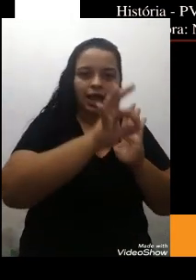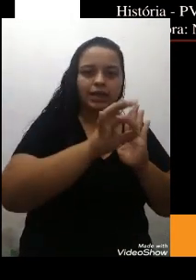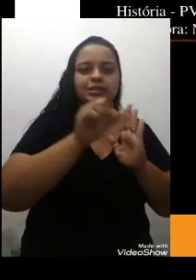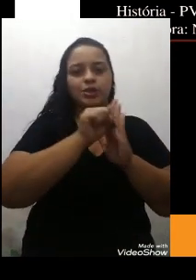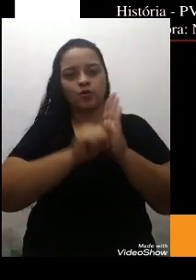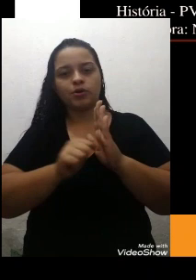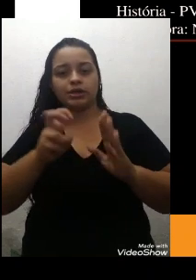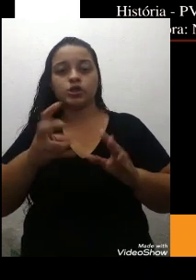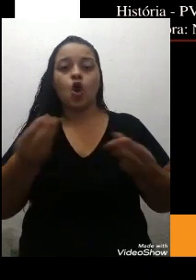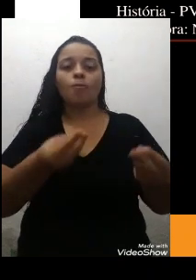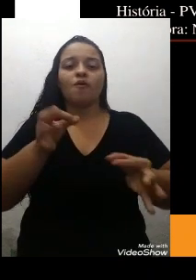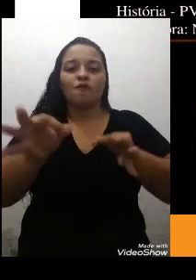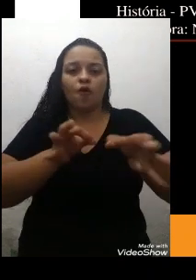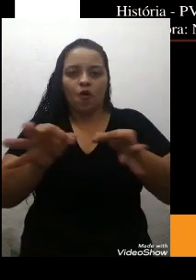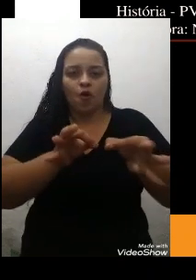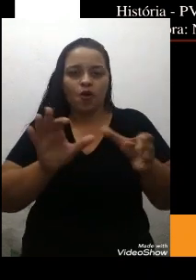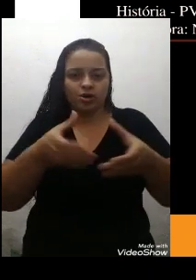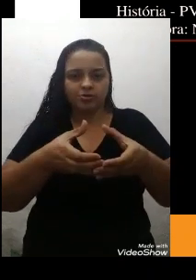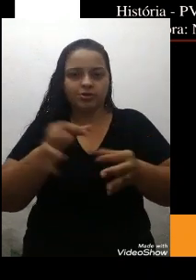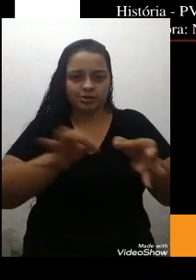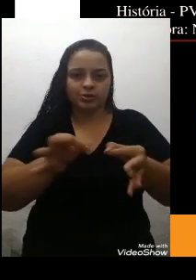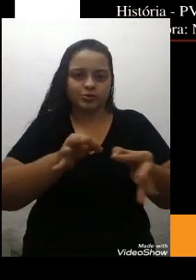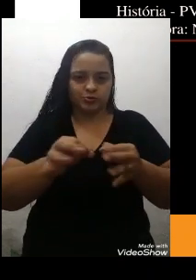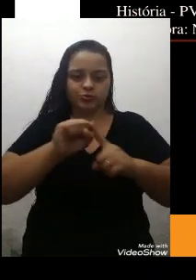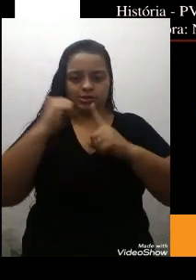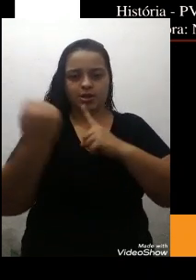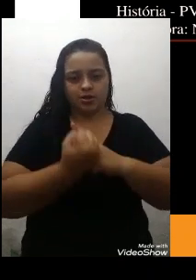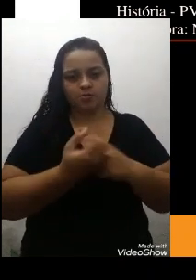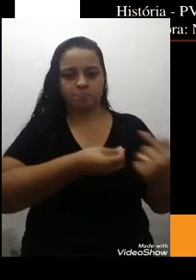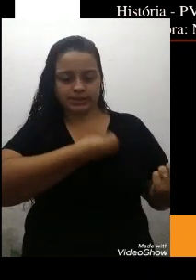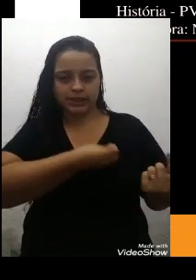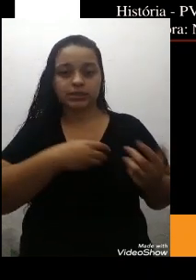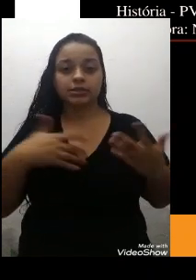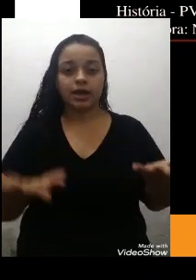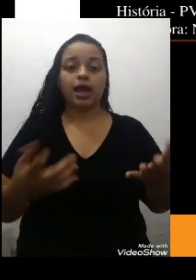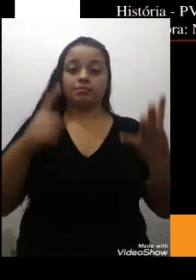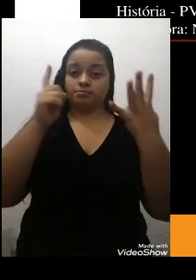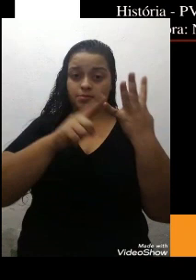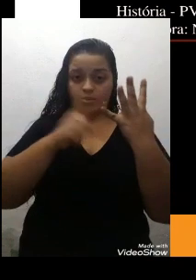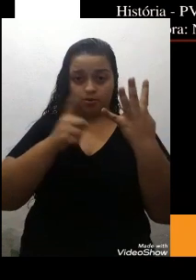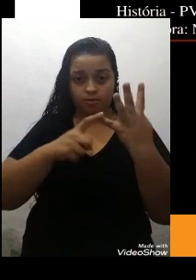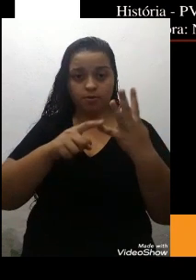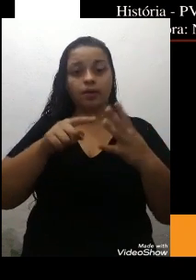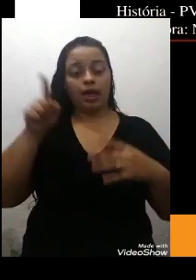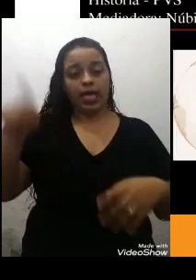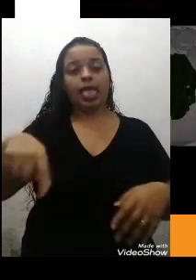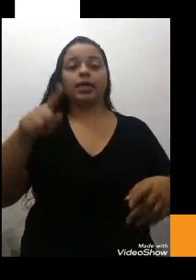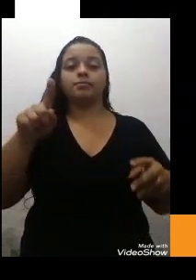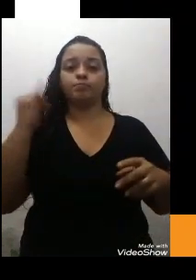sociais presentes nesse continente, né? E aí o item 4, ele destaca núcleos de